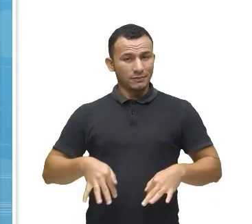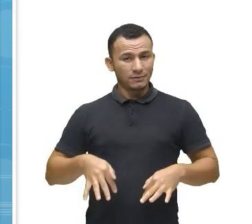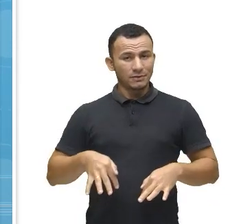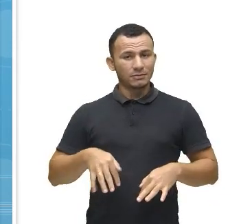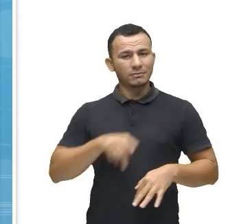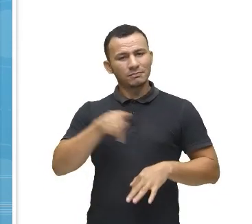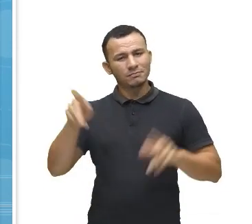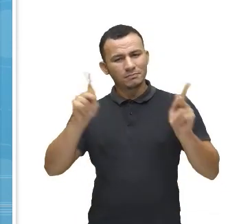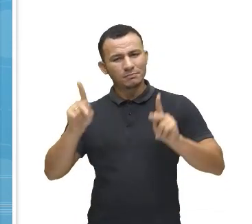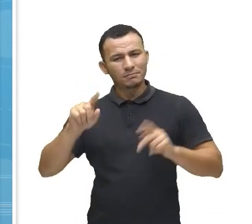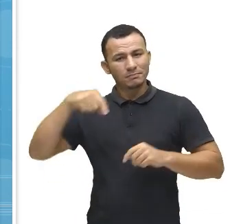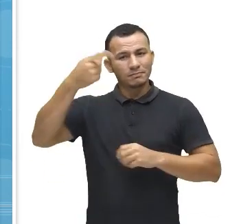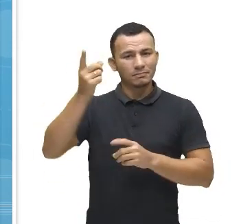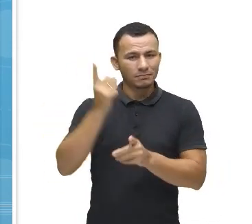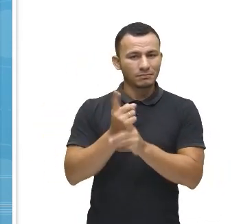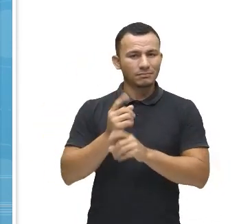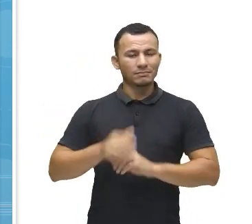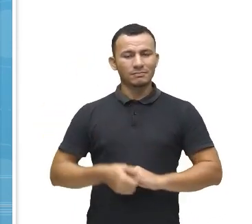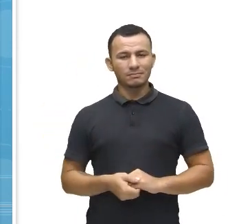Fiquem na paz e até a próxima.